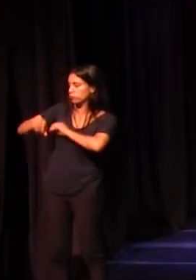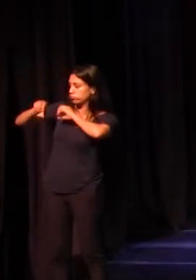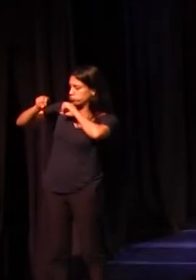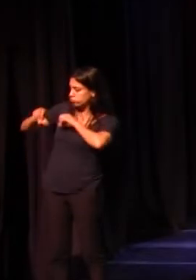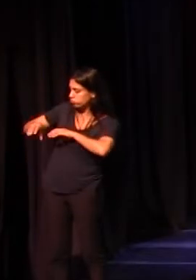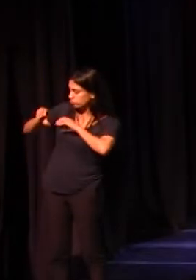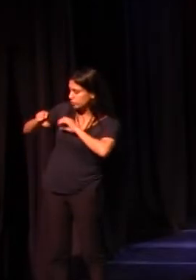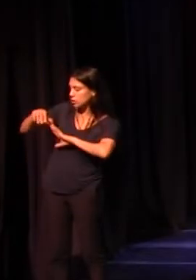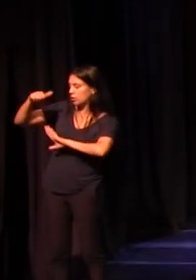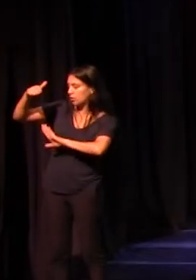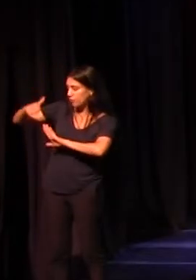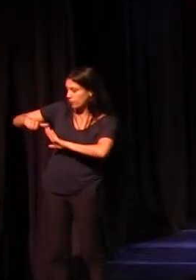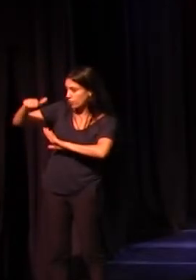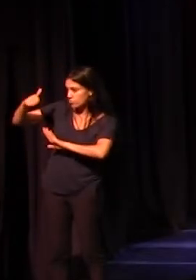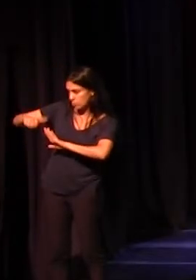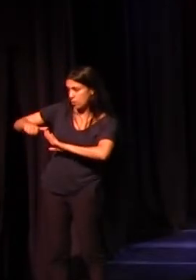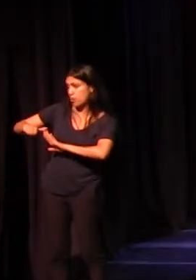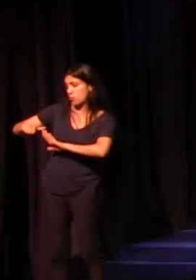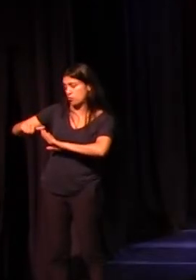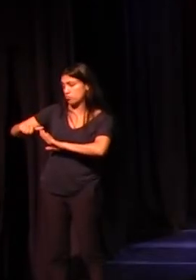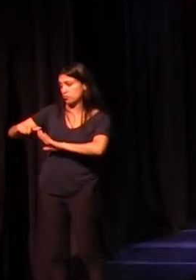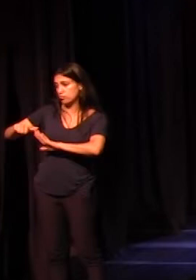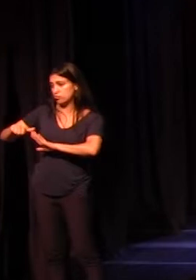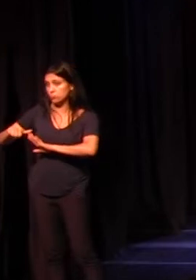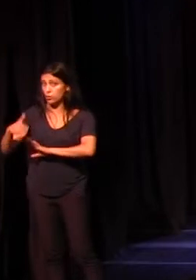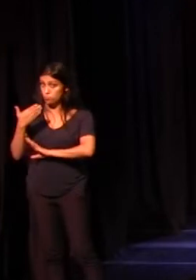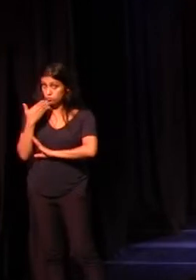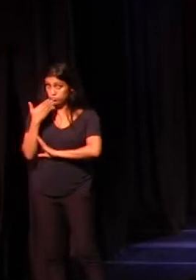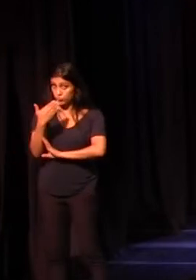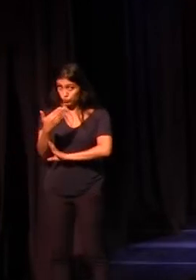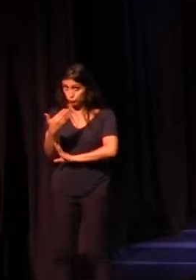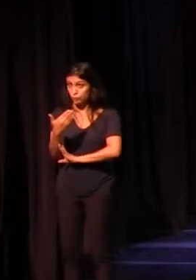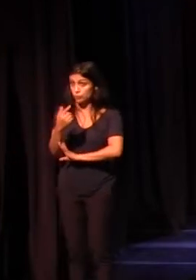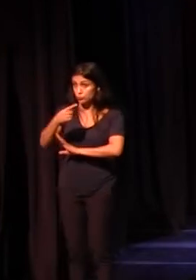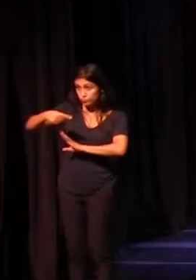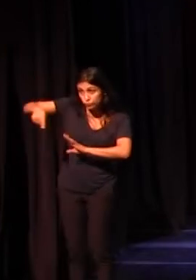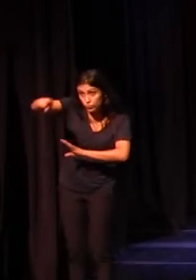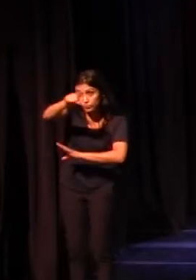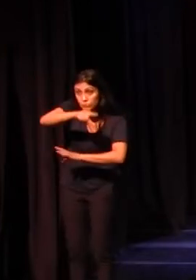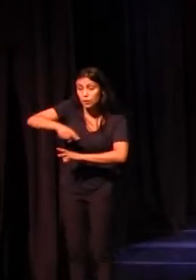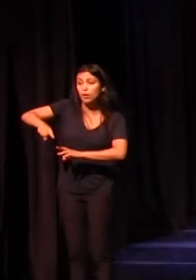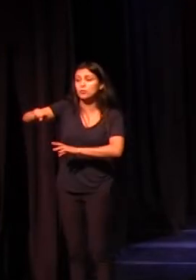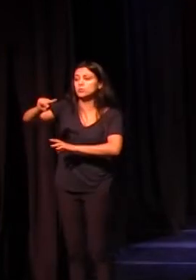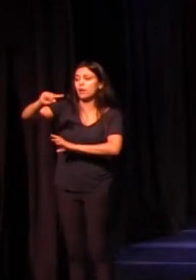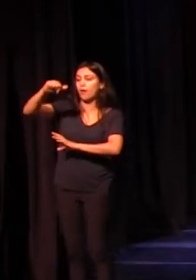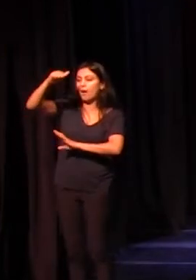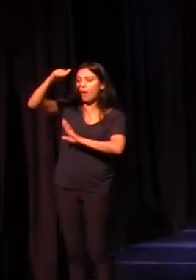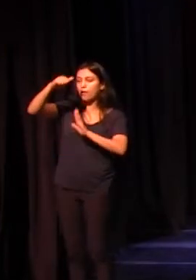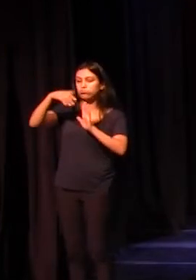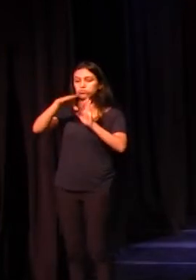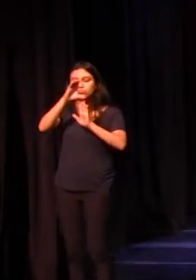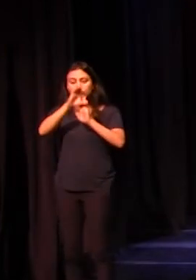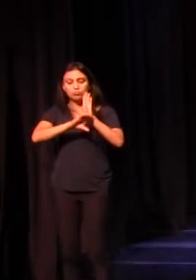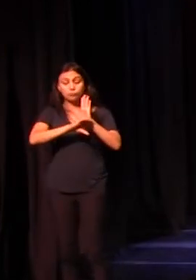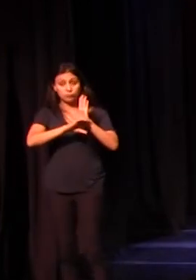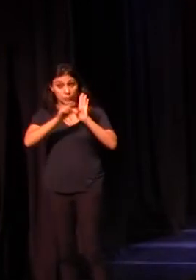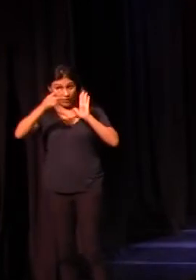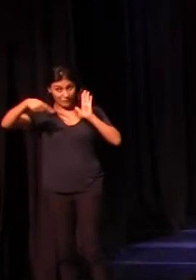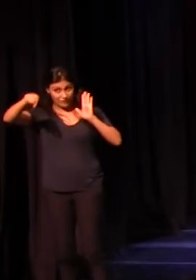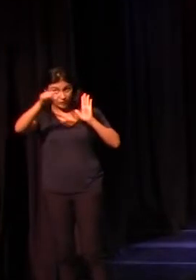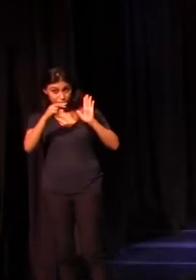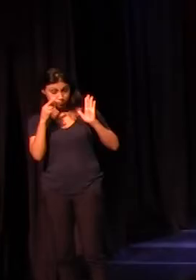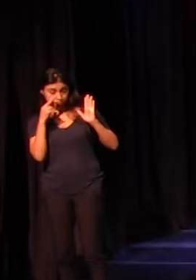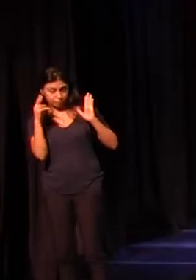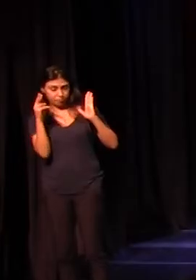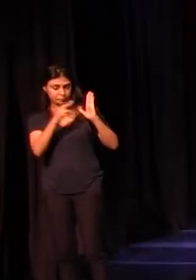só dos nossos alunos. E aí uma coisa, um pedido especial meu para vocês, avaliar também o currículo. Né? Que a gente possa olhar